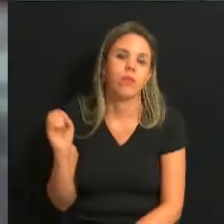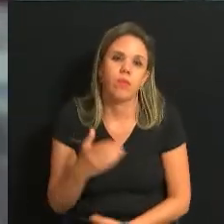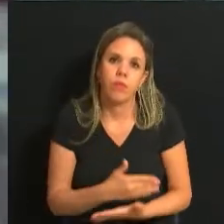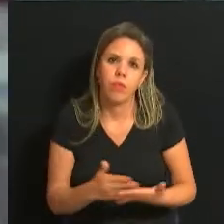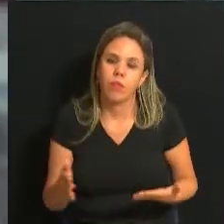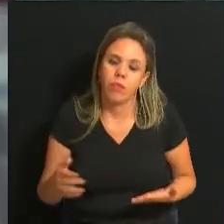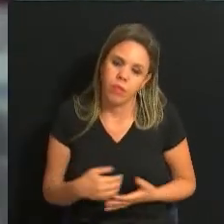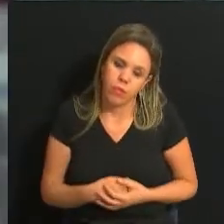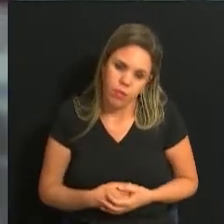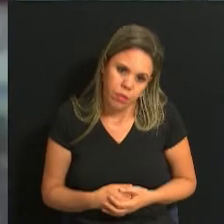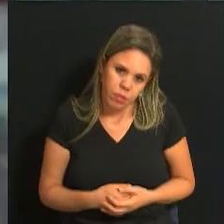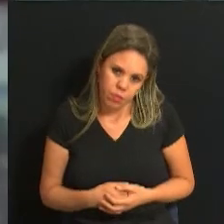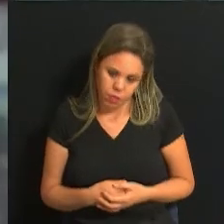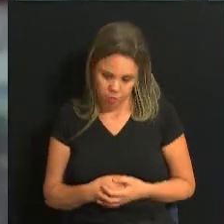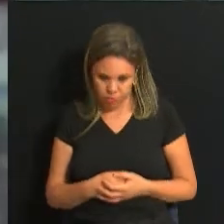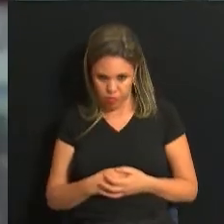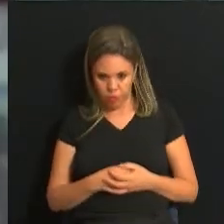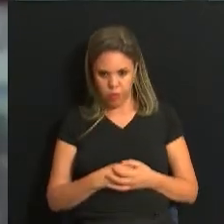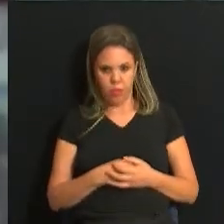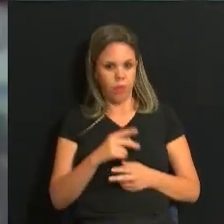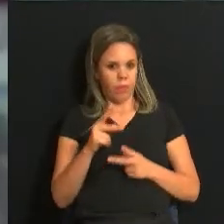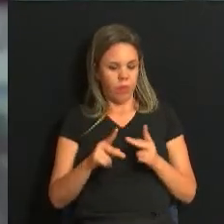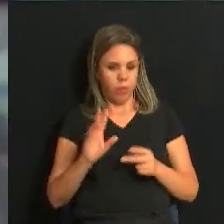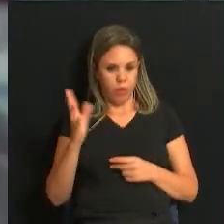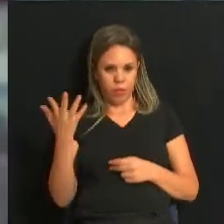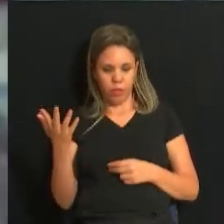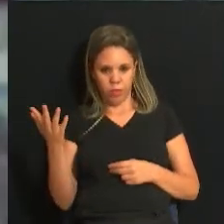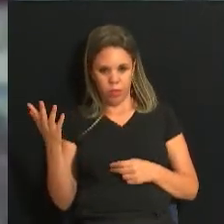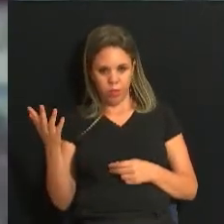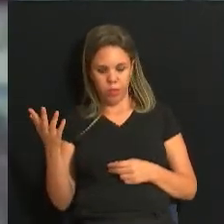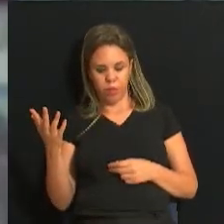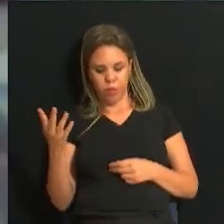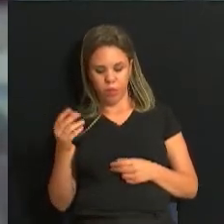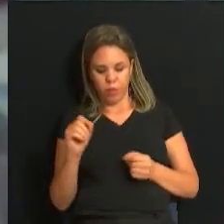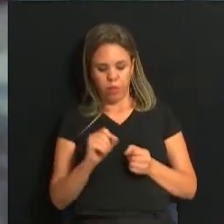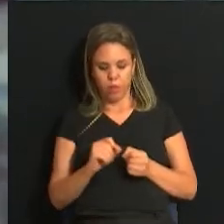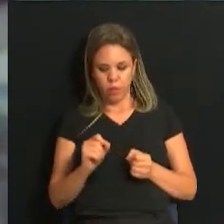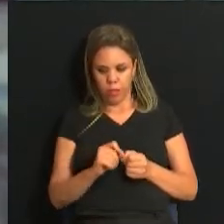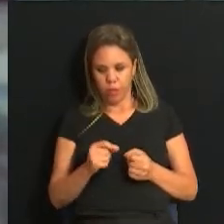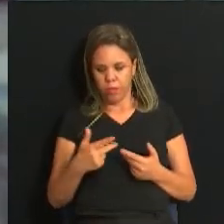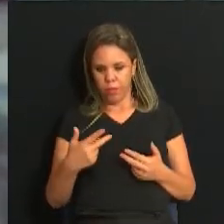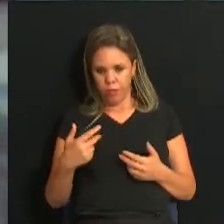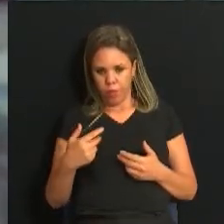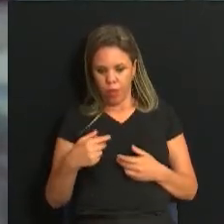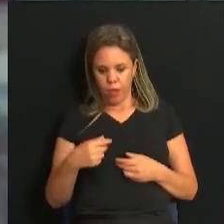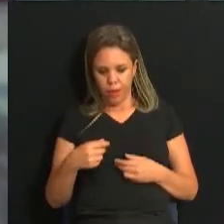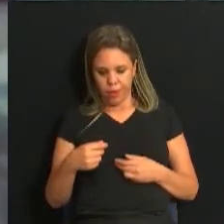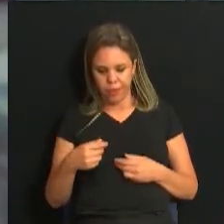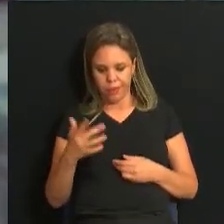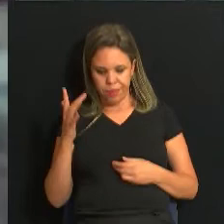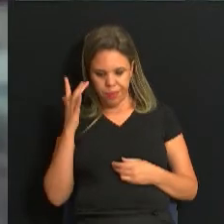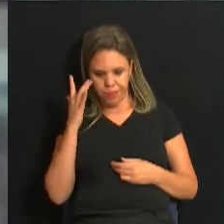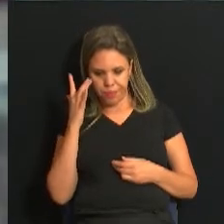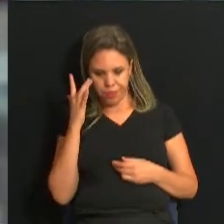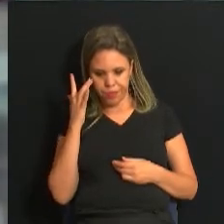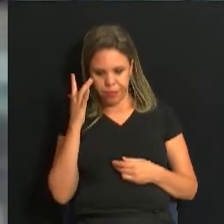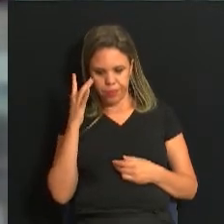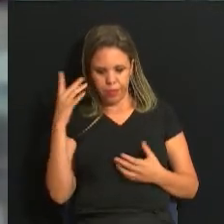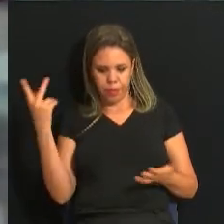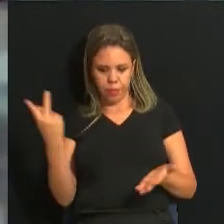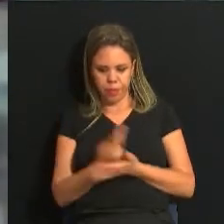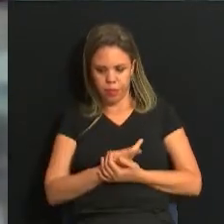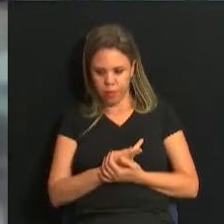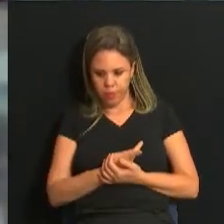né? Então, o que acontece? Quando eu faço alguma coisa que eu acho que é errada, eu pego